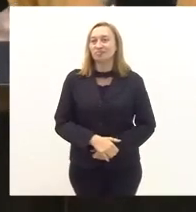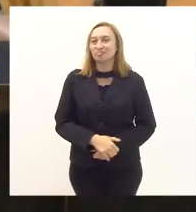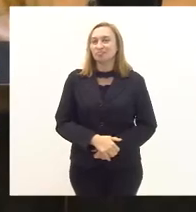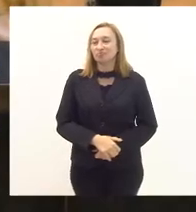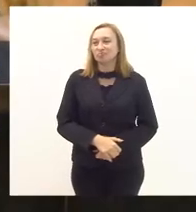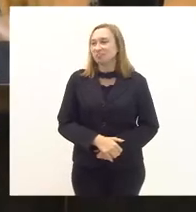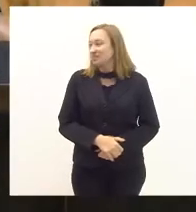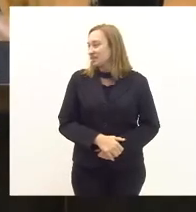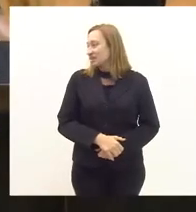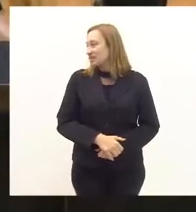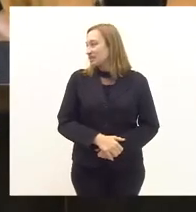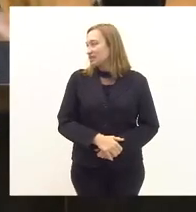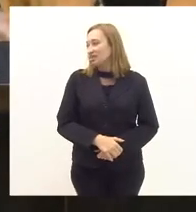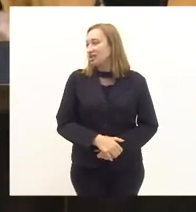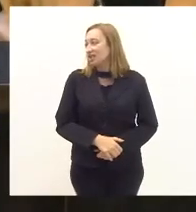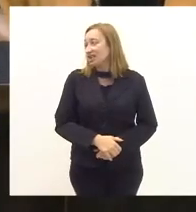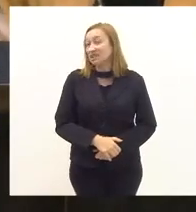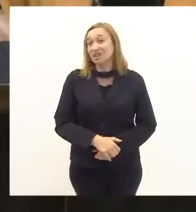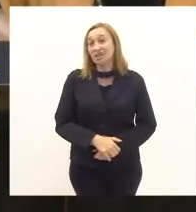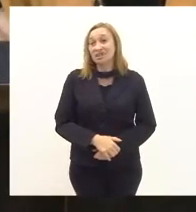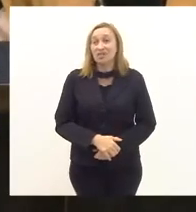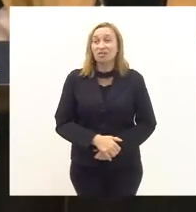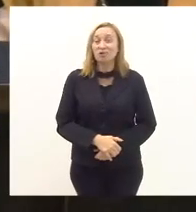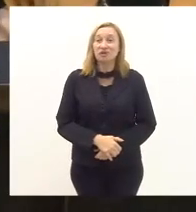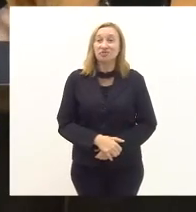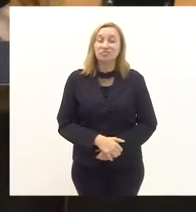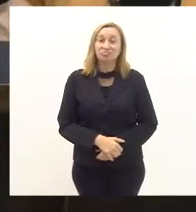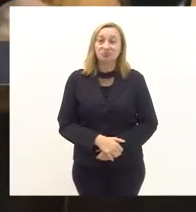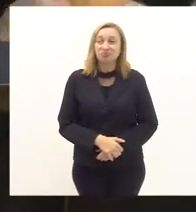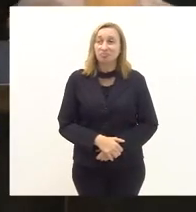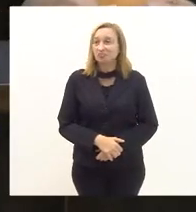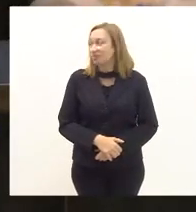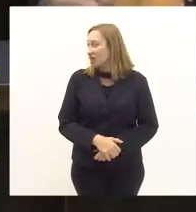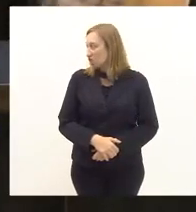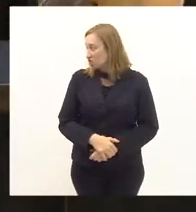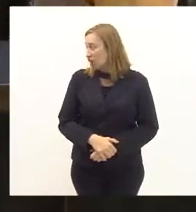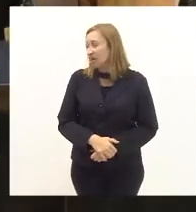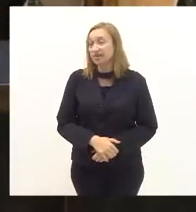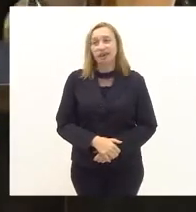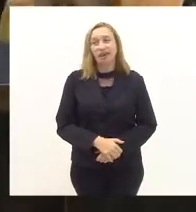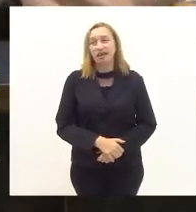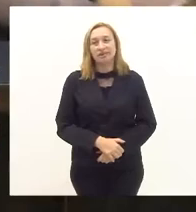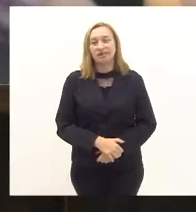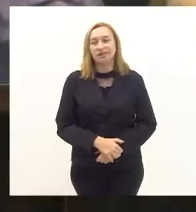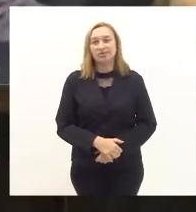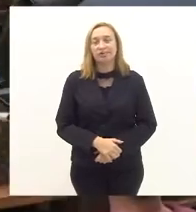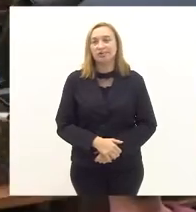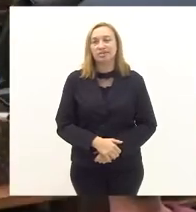começar. 30 segundos. Patrícia, 30 segundos, vai lá.